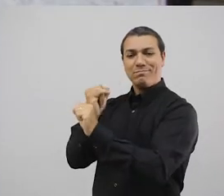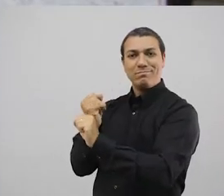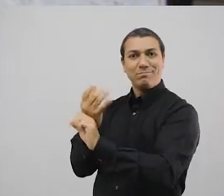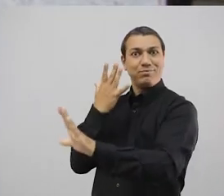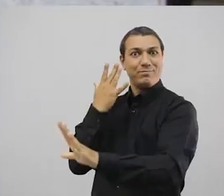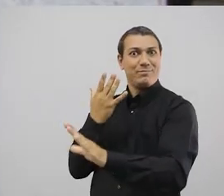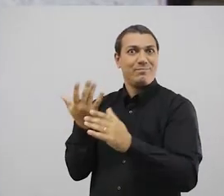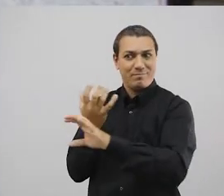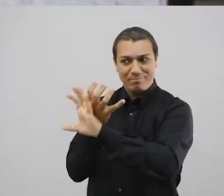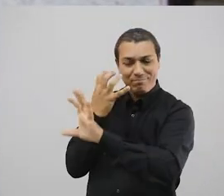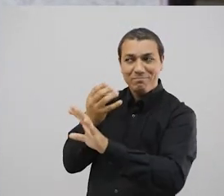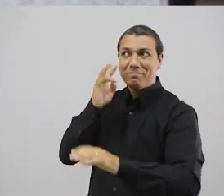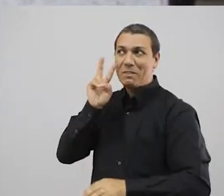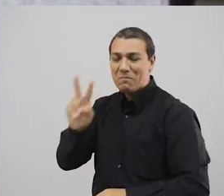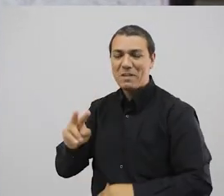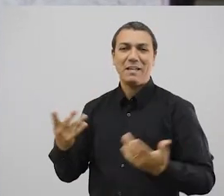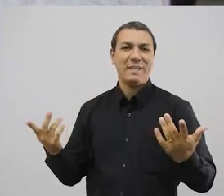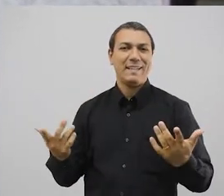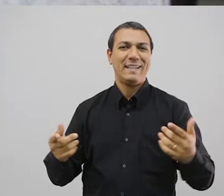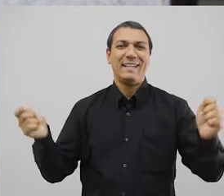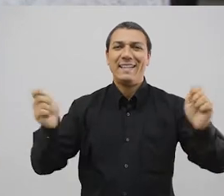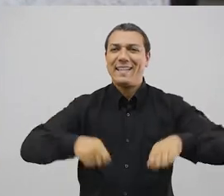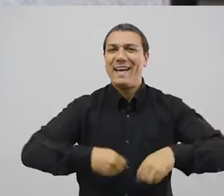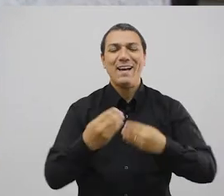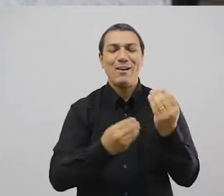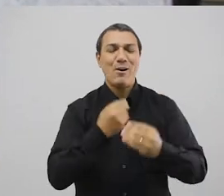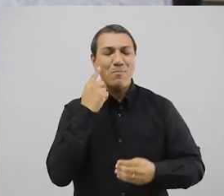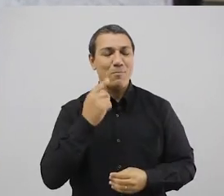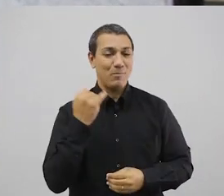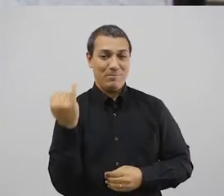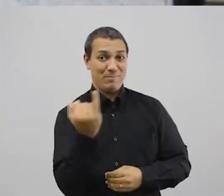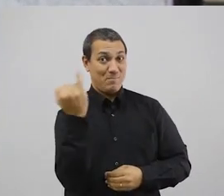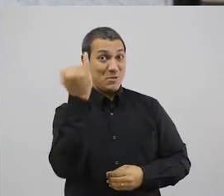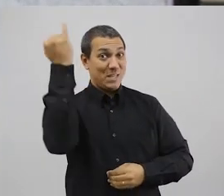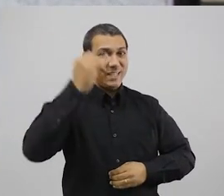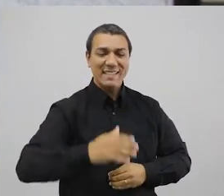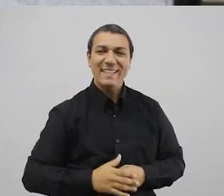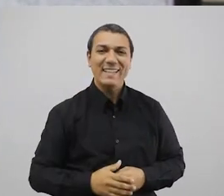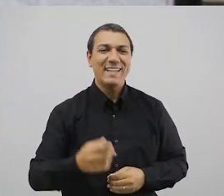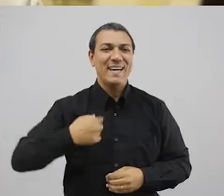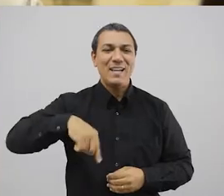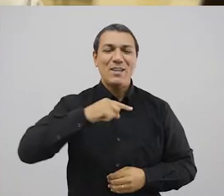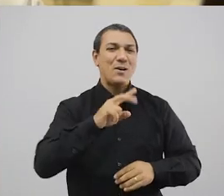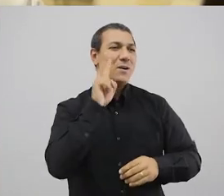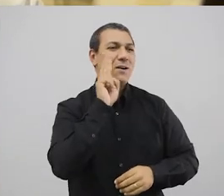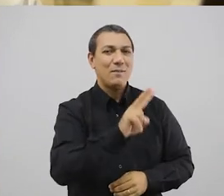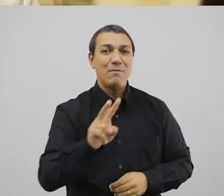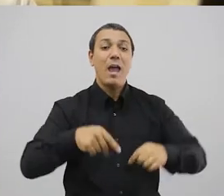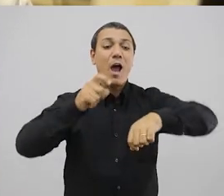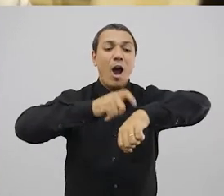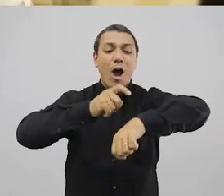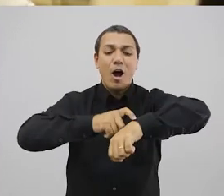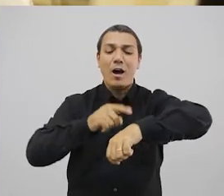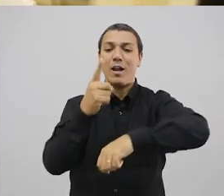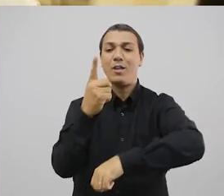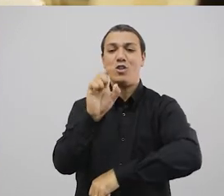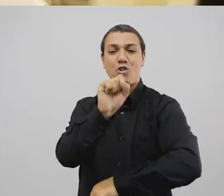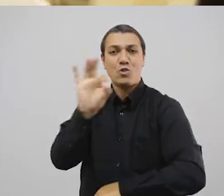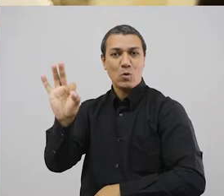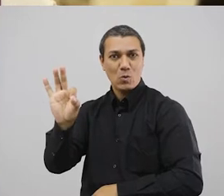a recursos online e tecnológicos foram uma grande ferramenta na verdade a principal e nós estamos transmitindo